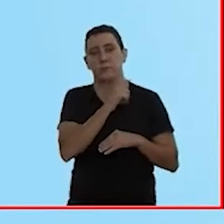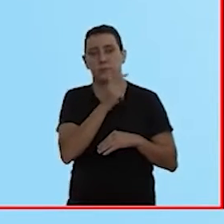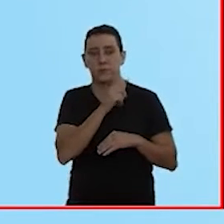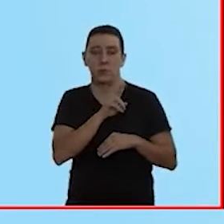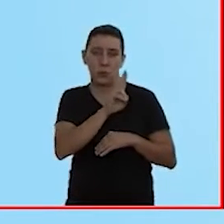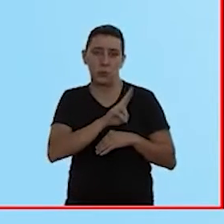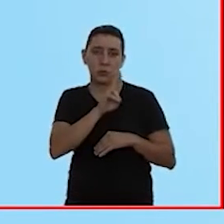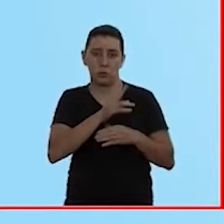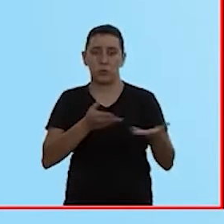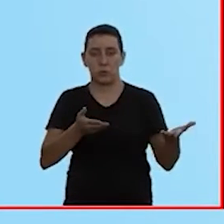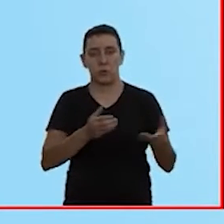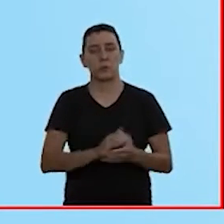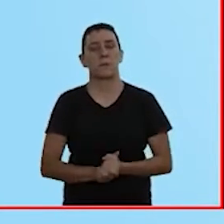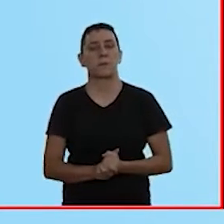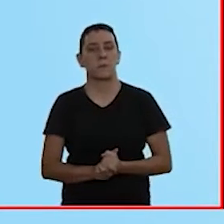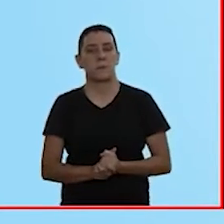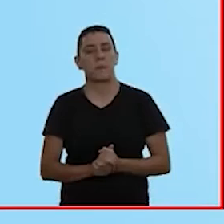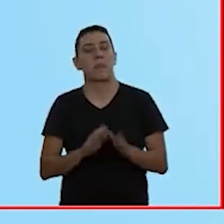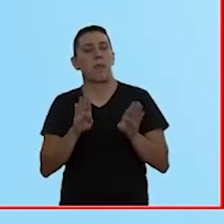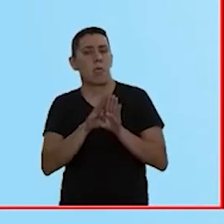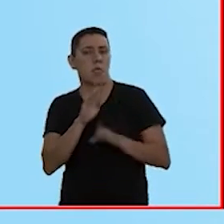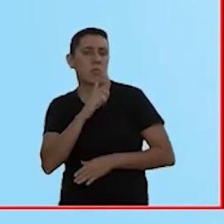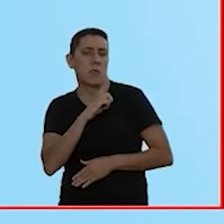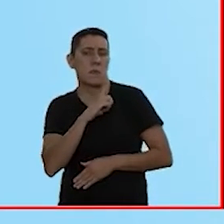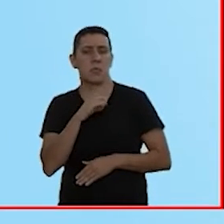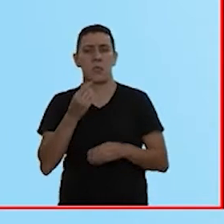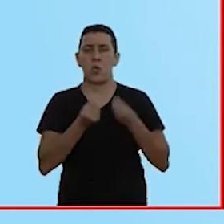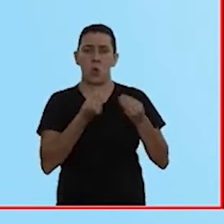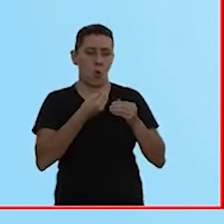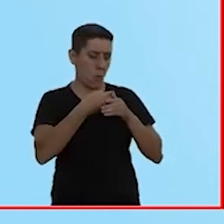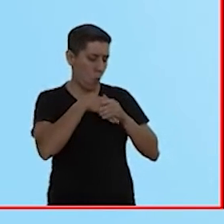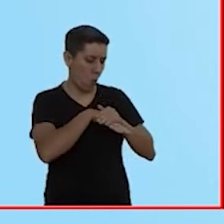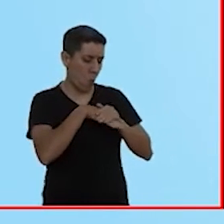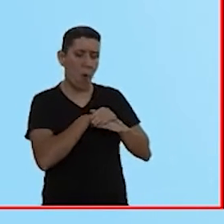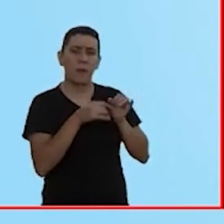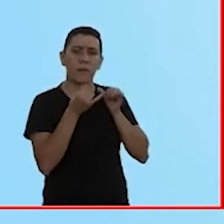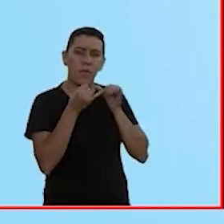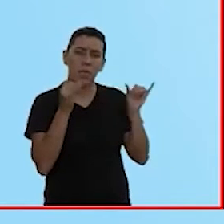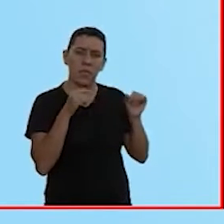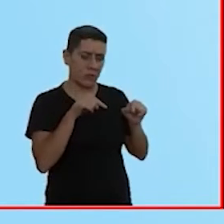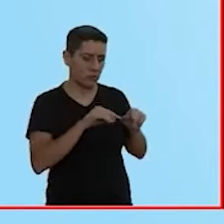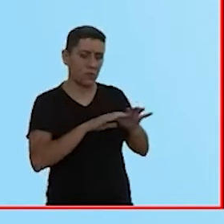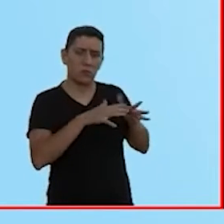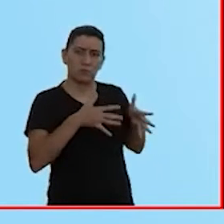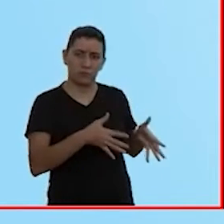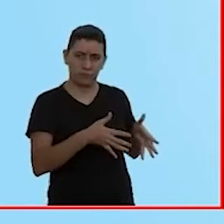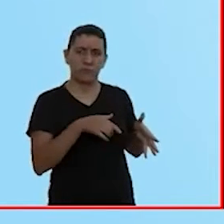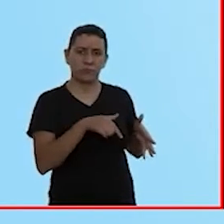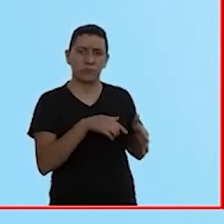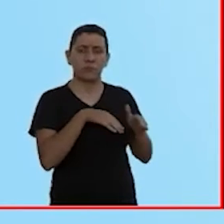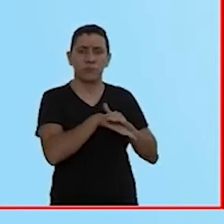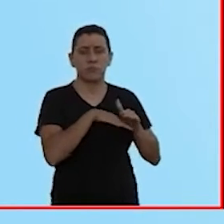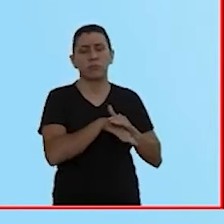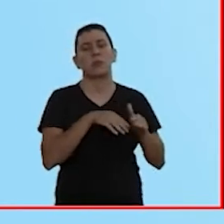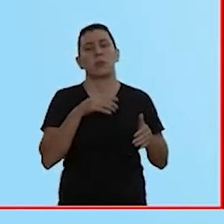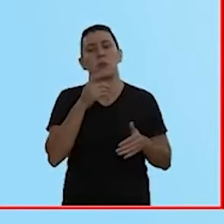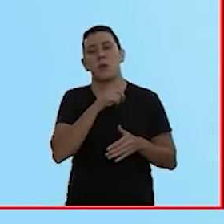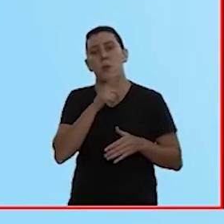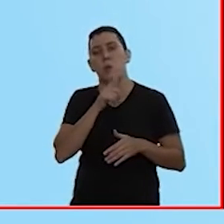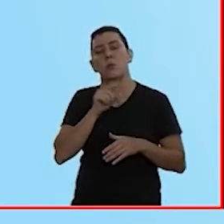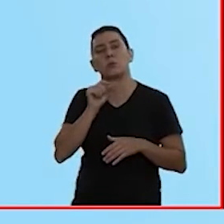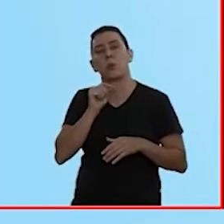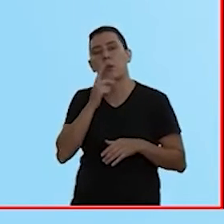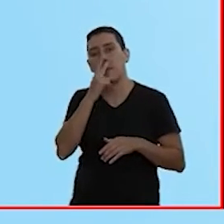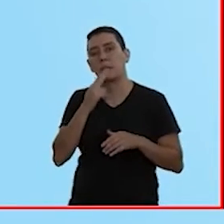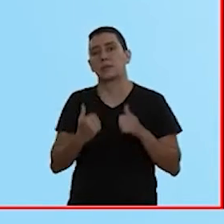existem também as opções agora de sistemas de armazenamento de energia para você utilizar seu alto consumo e também tem uma funcionalidade de backup